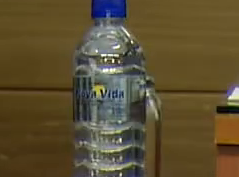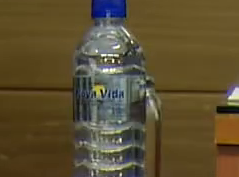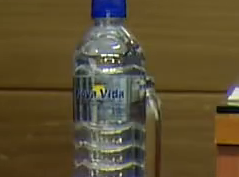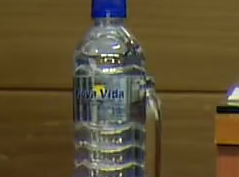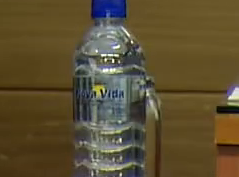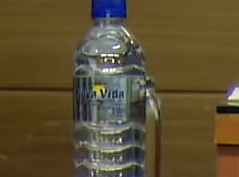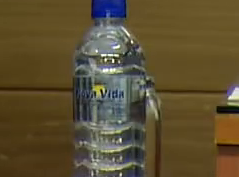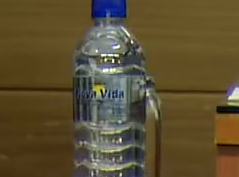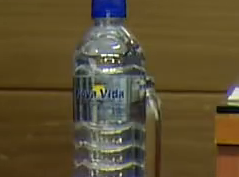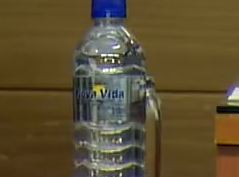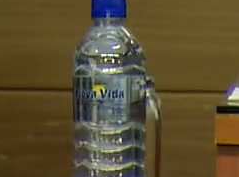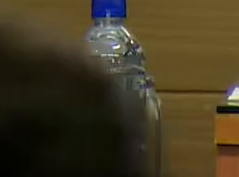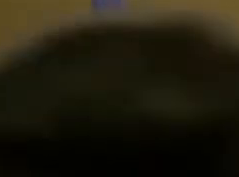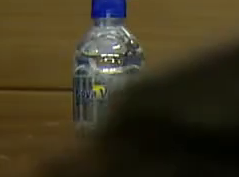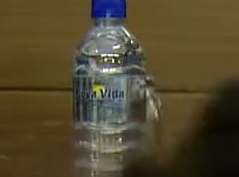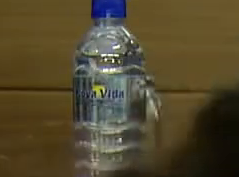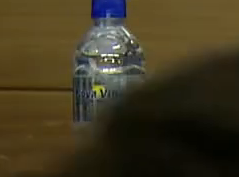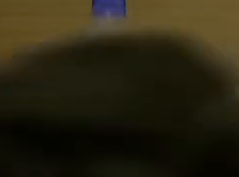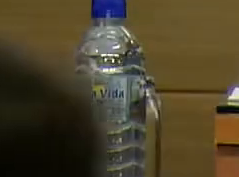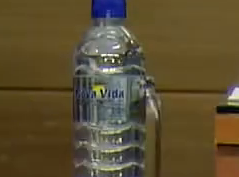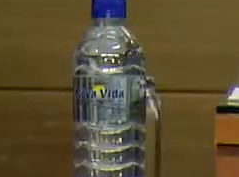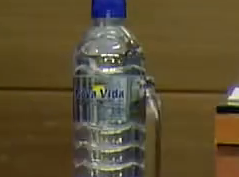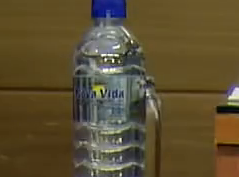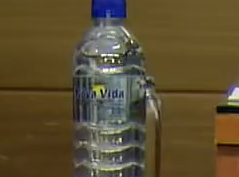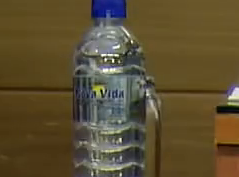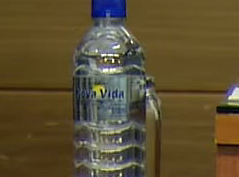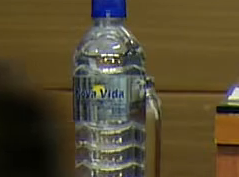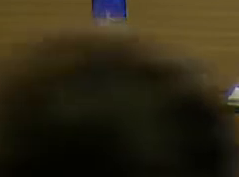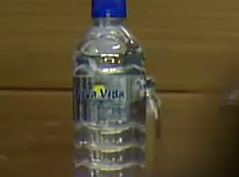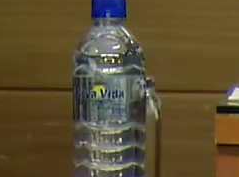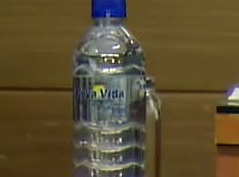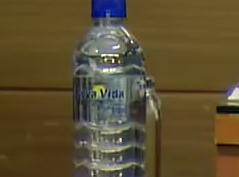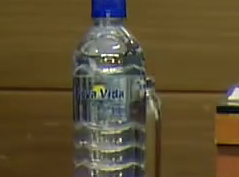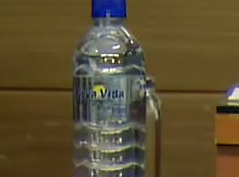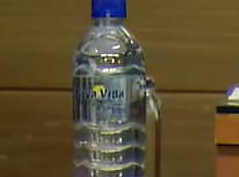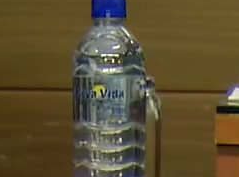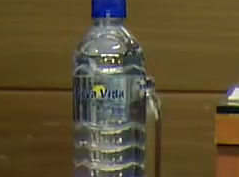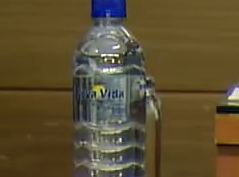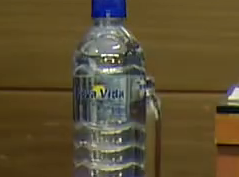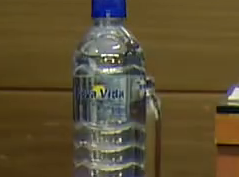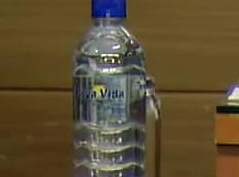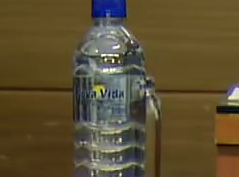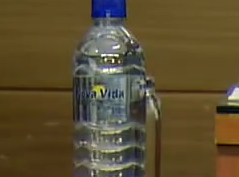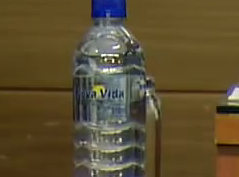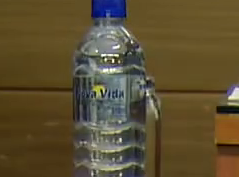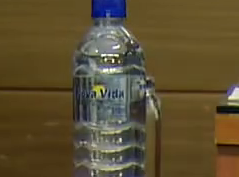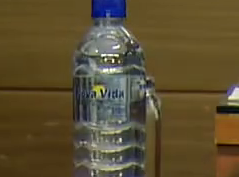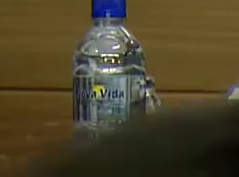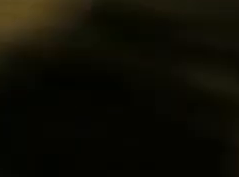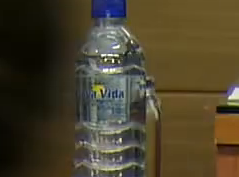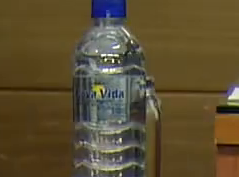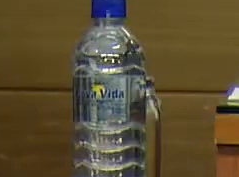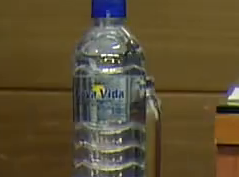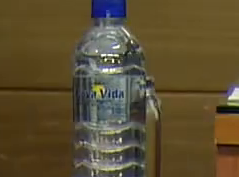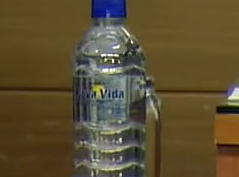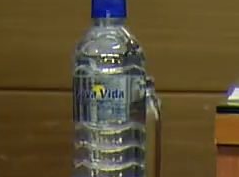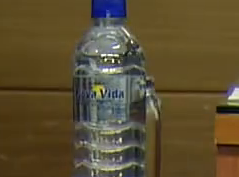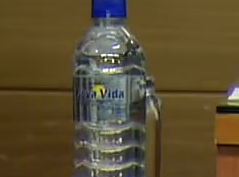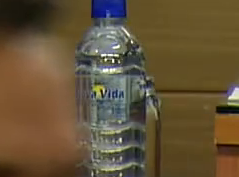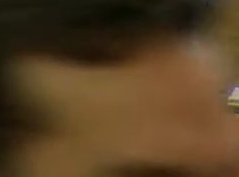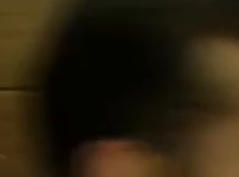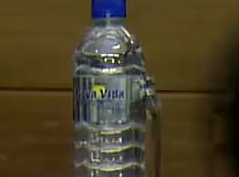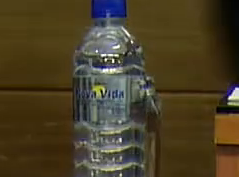25.198/2014 e suspeita de ilegalidade no artigo 113 da Lei Orgânica do Município e em decretos